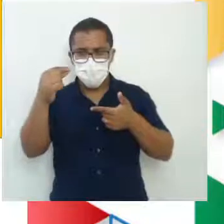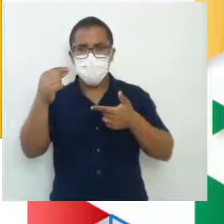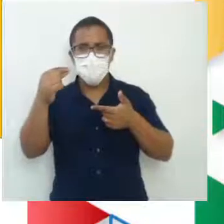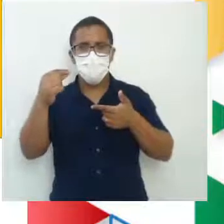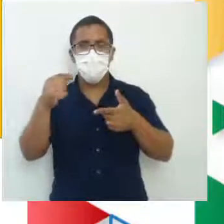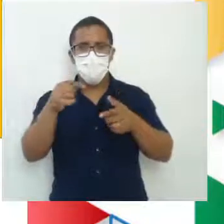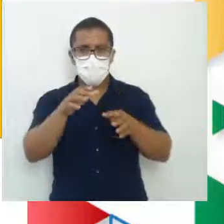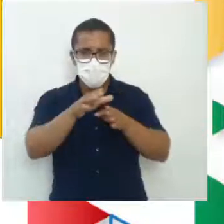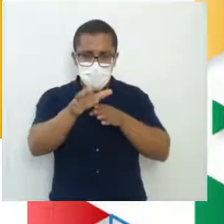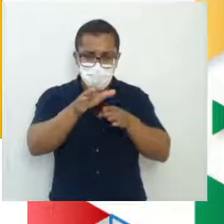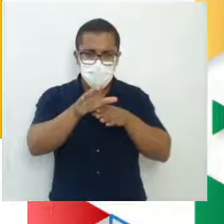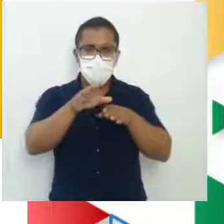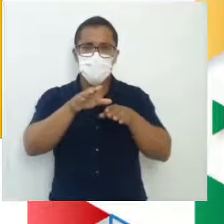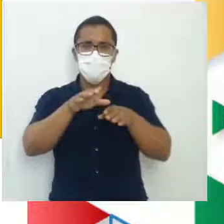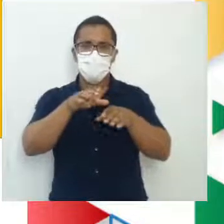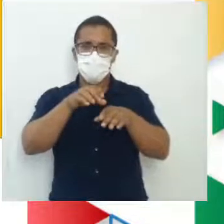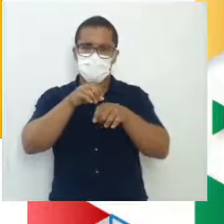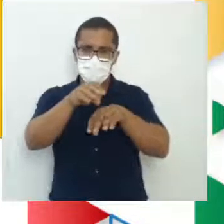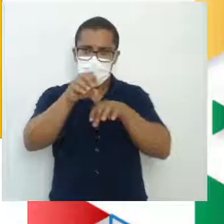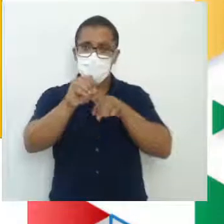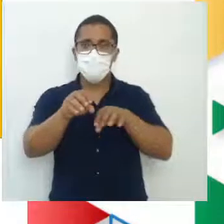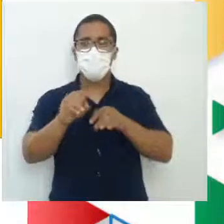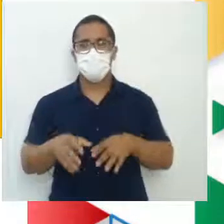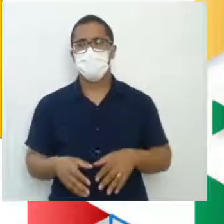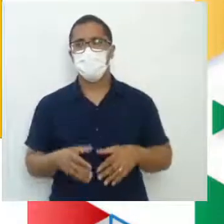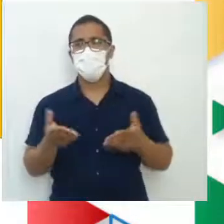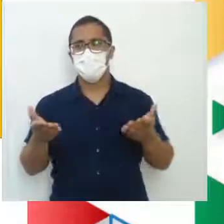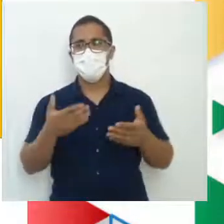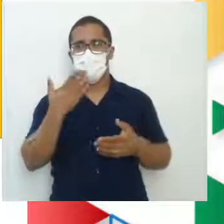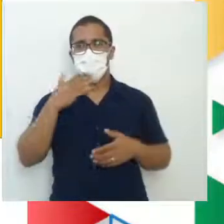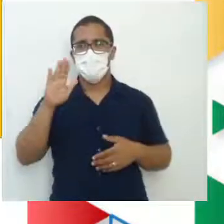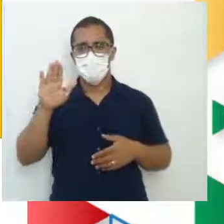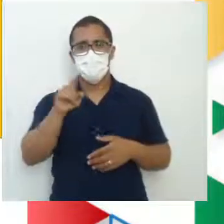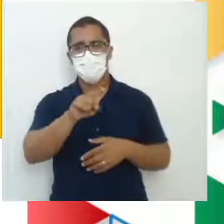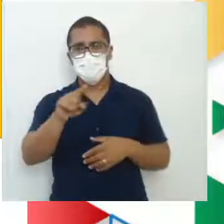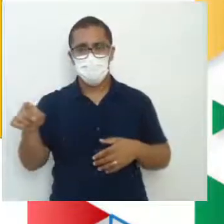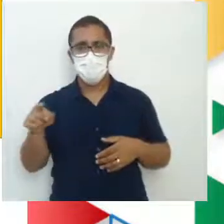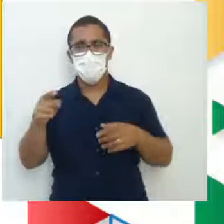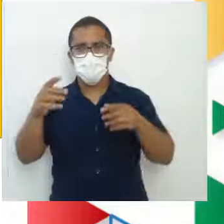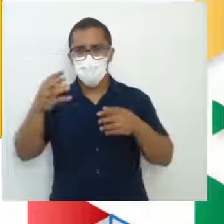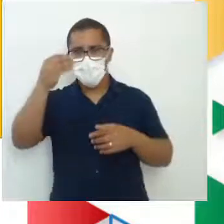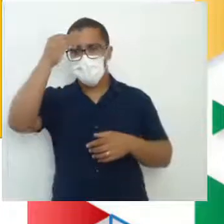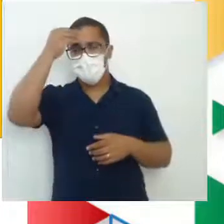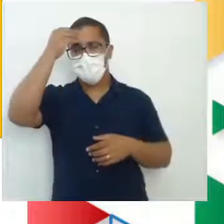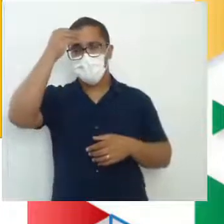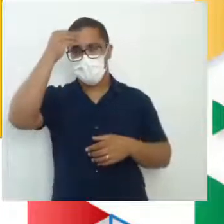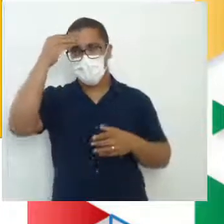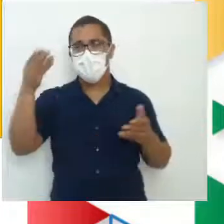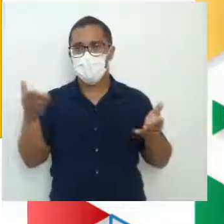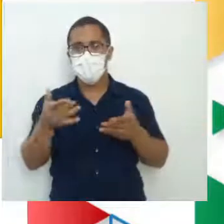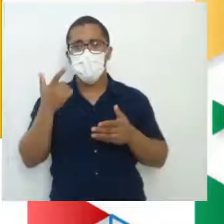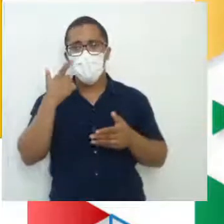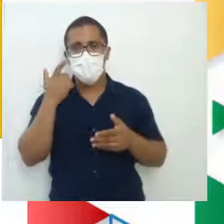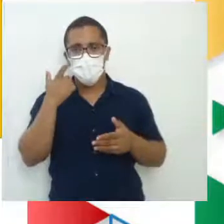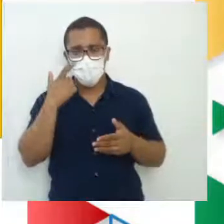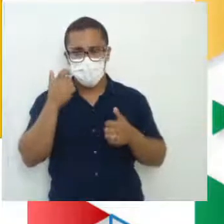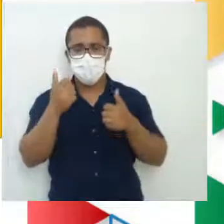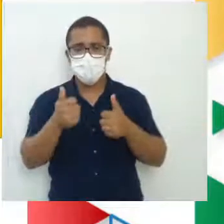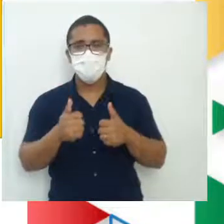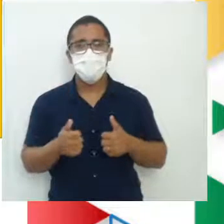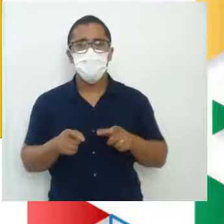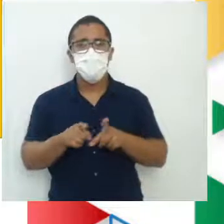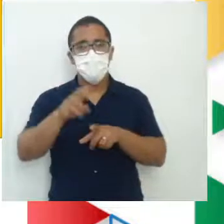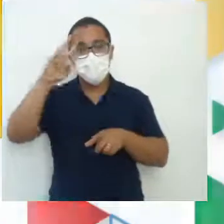E aqui esse juramento que você tem, que estará aqui, eu gostaria que vocês fixassem nesse momento, e lembrar o